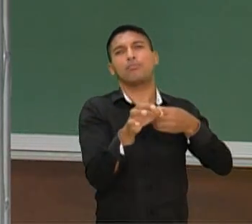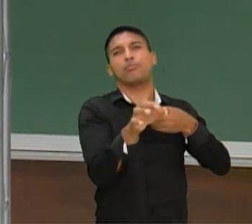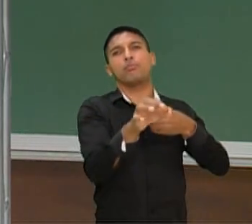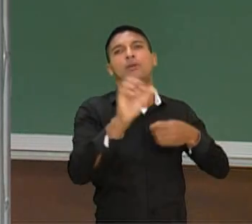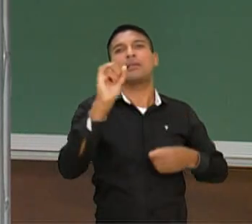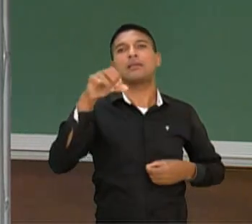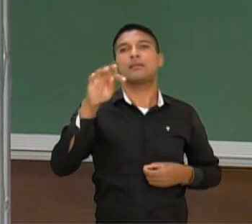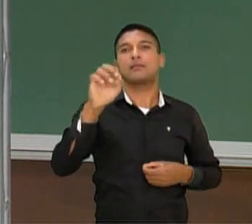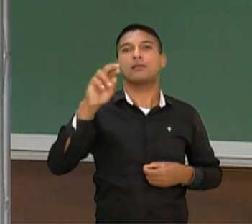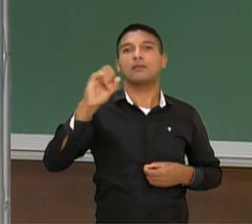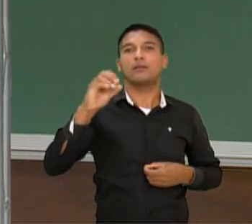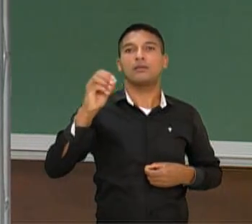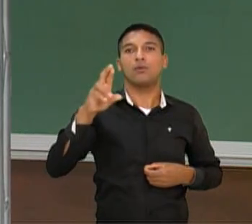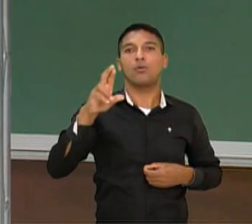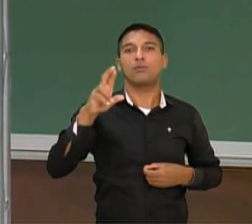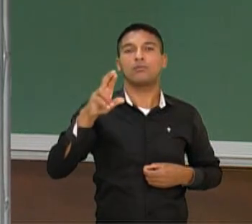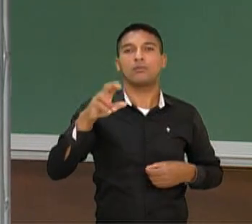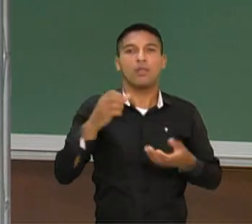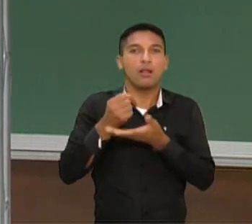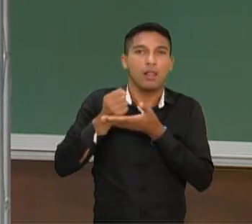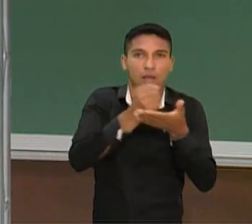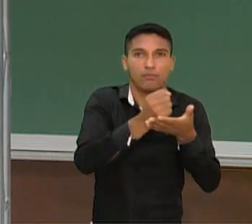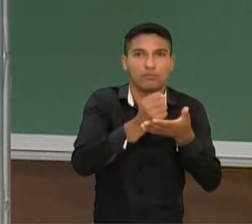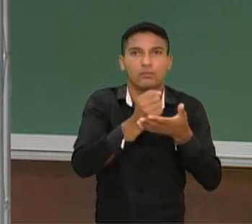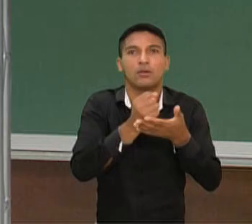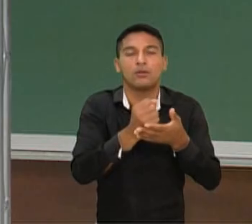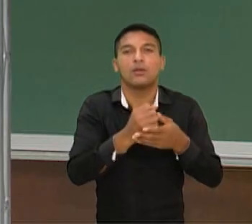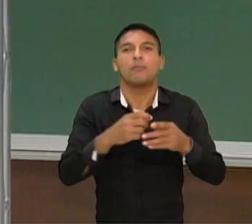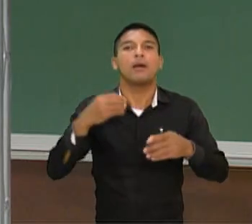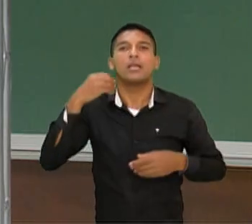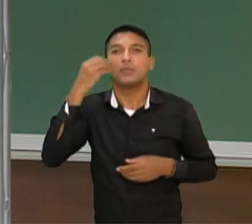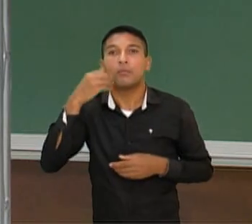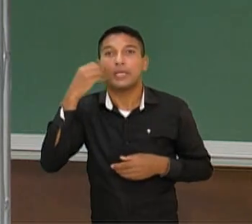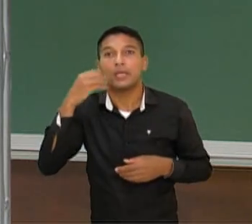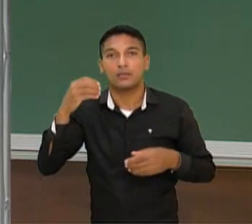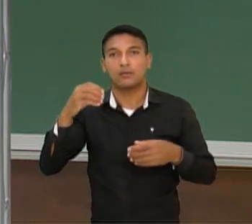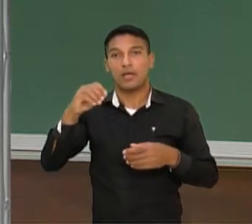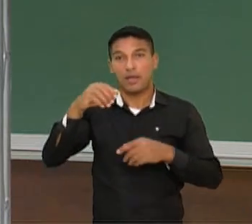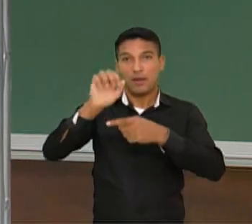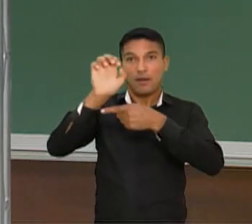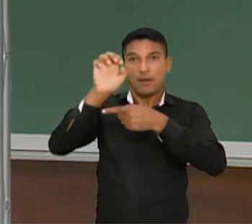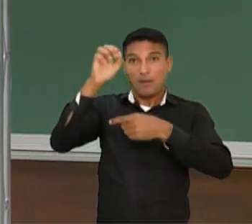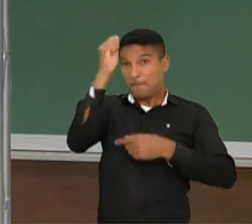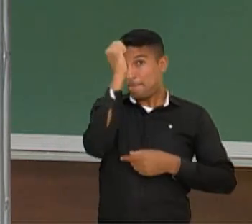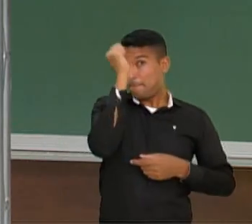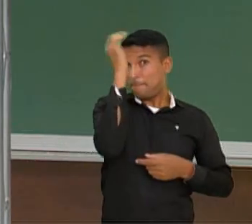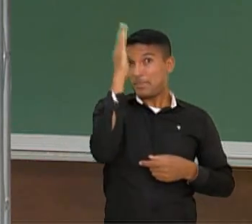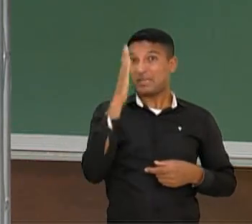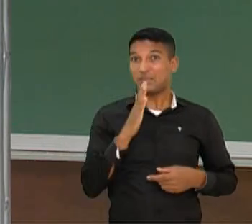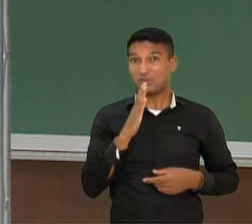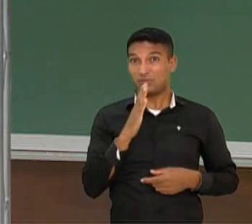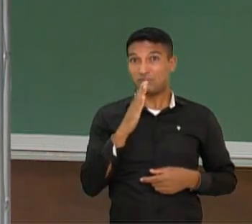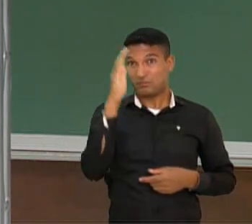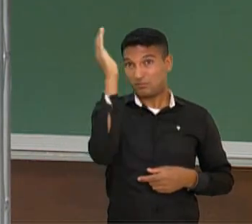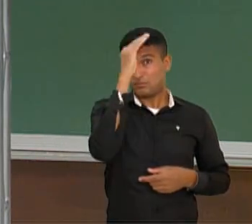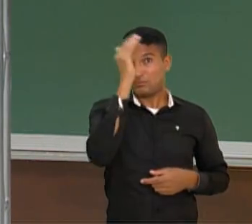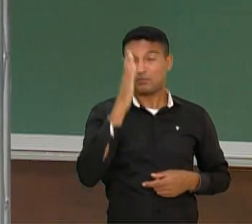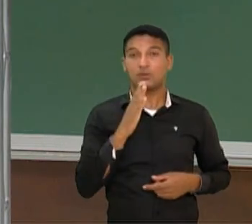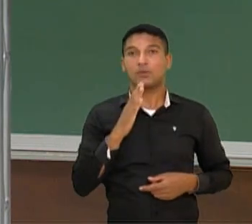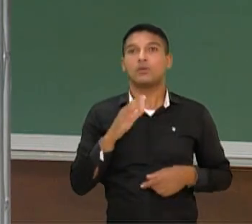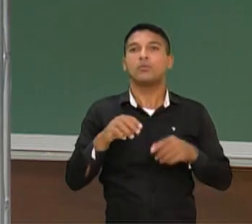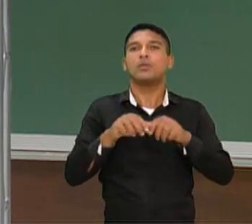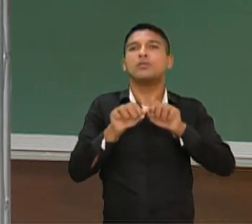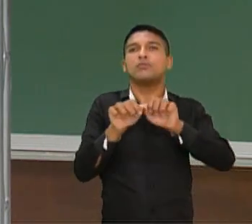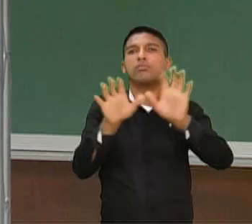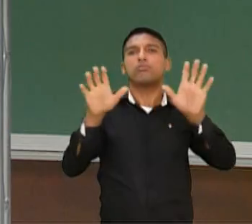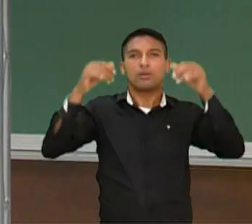aconteceu? Foi se fazendo umas experiências ao longo do território brasileiro e o gado foi se diversificando